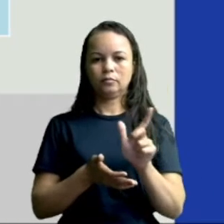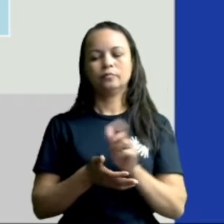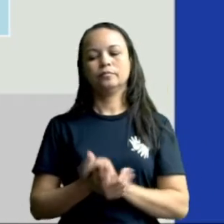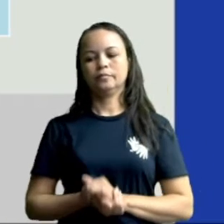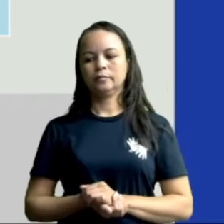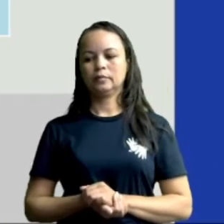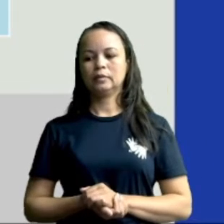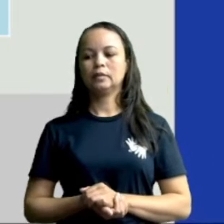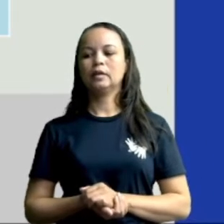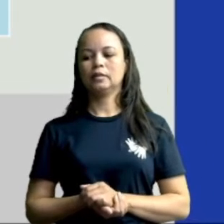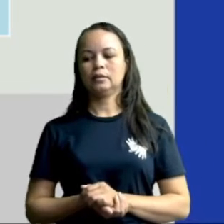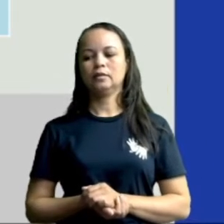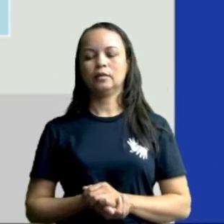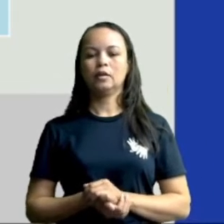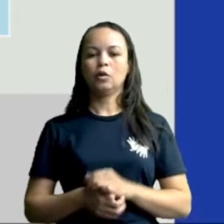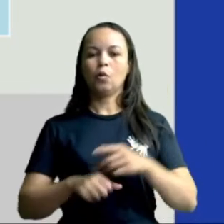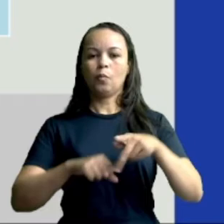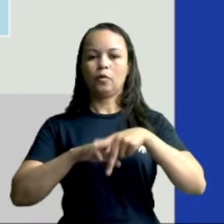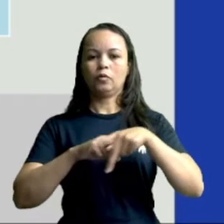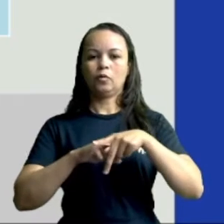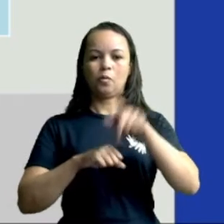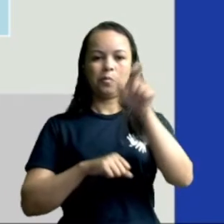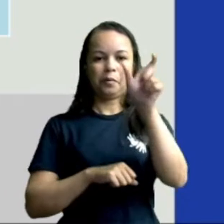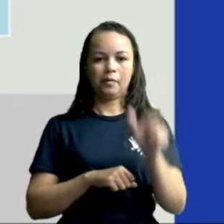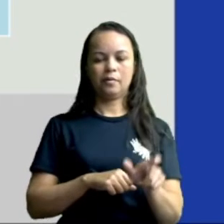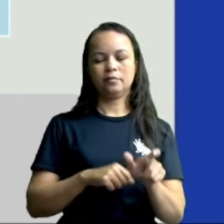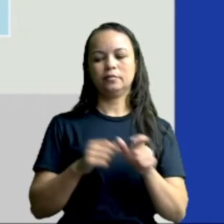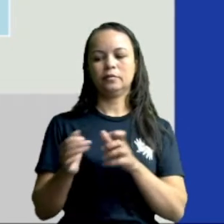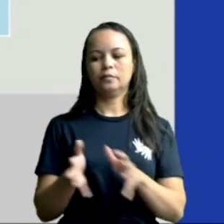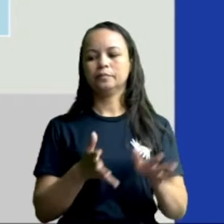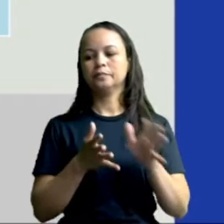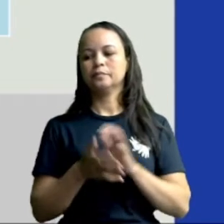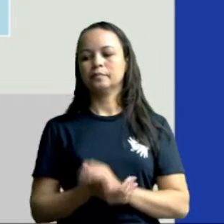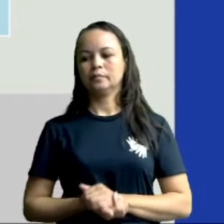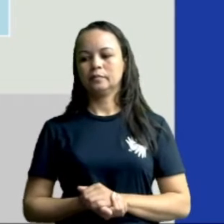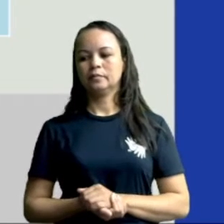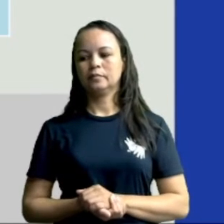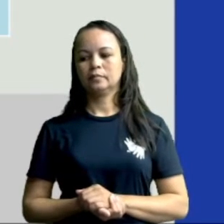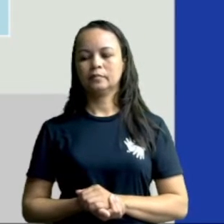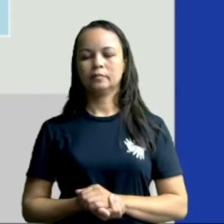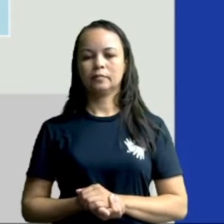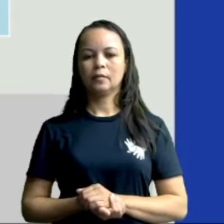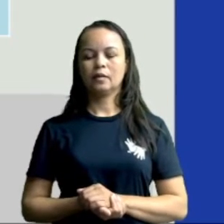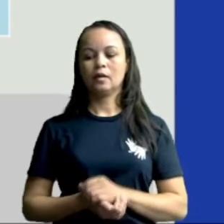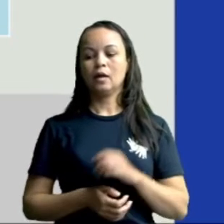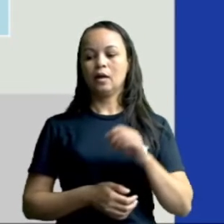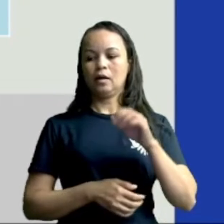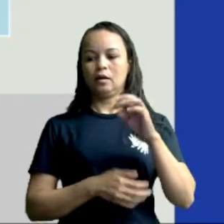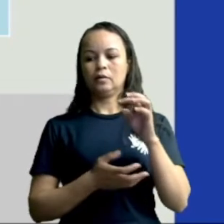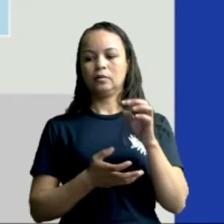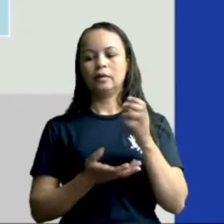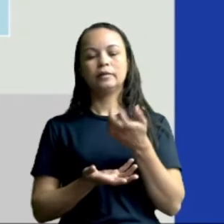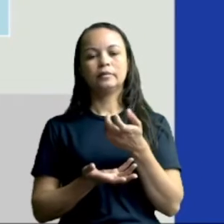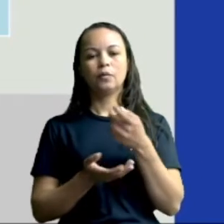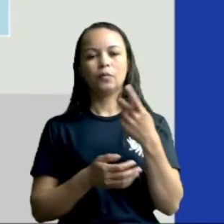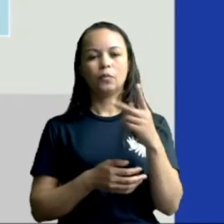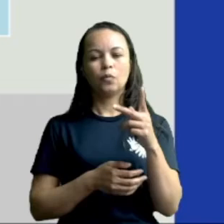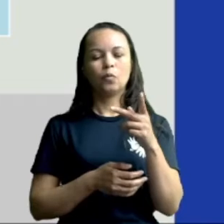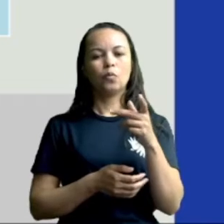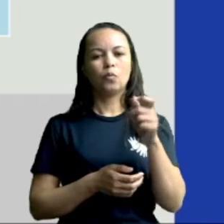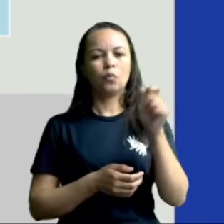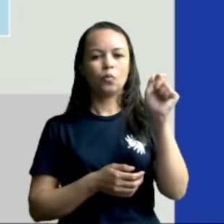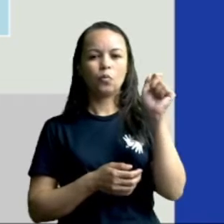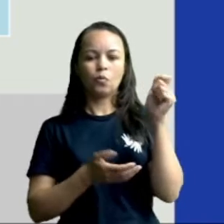o pronome pessoal. Ele se chama Diego. Então, quando eu traduzo, eu tenho, ó, o livro é